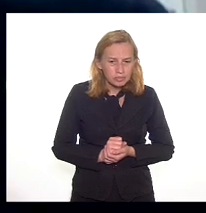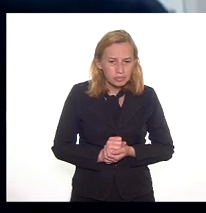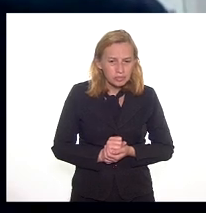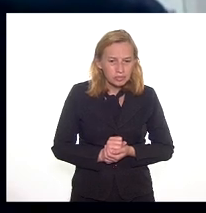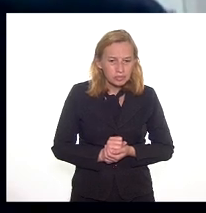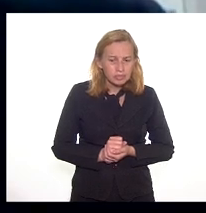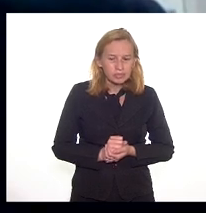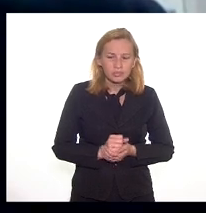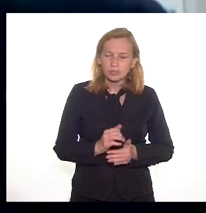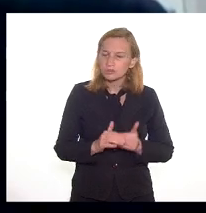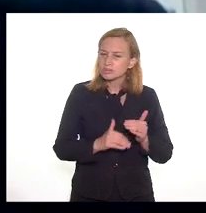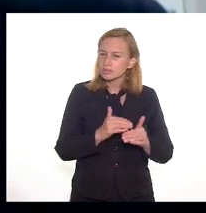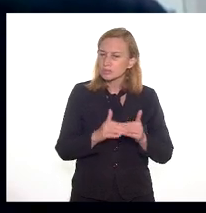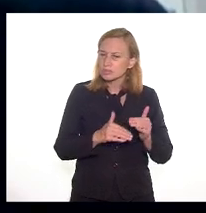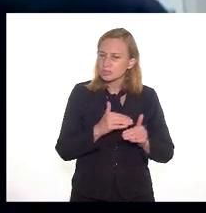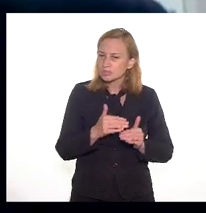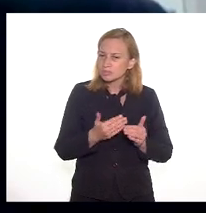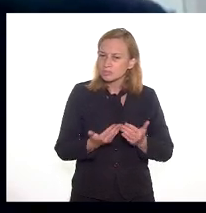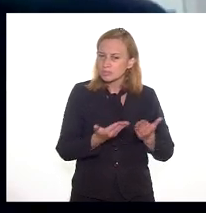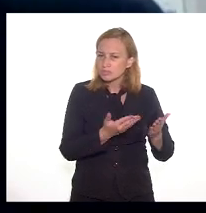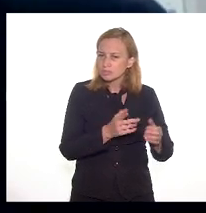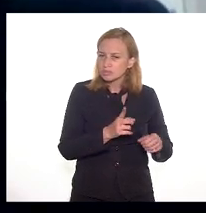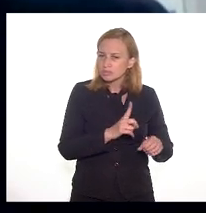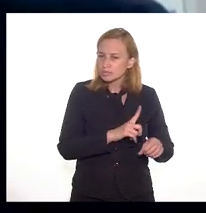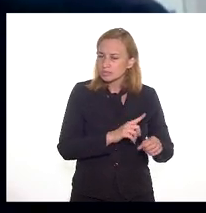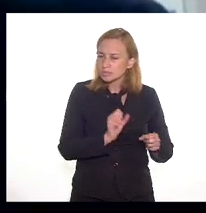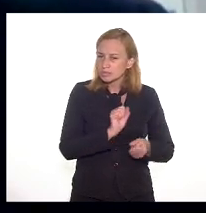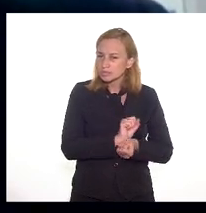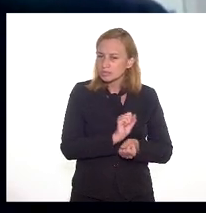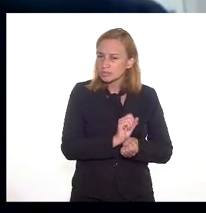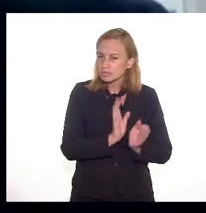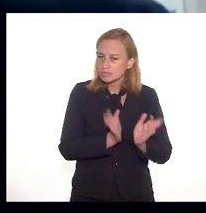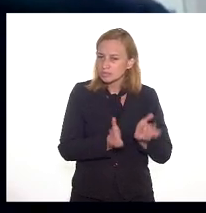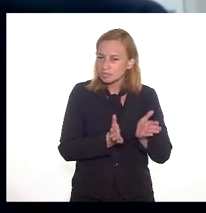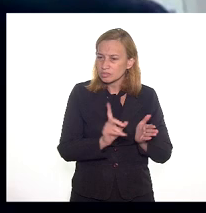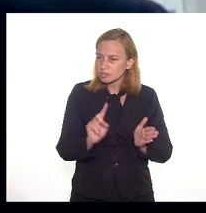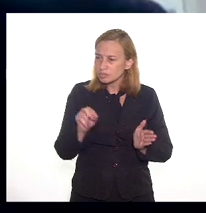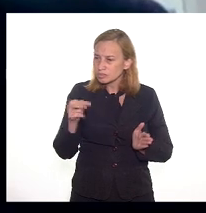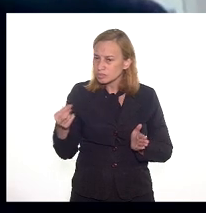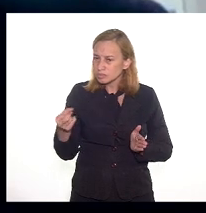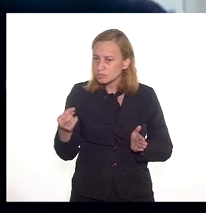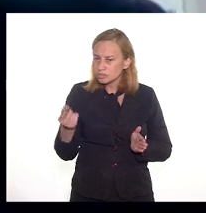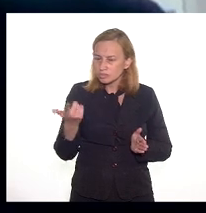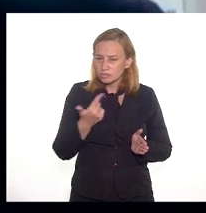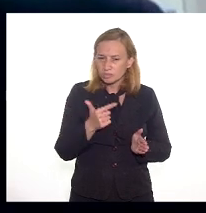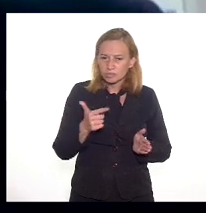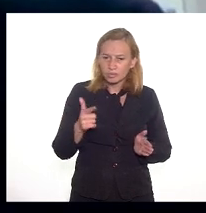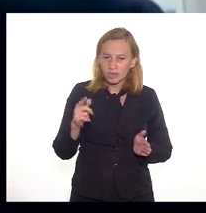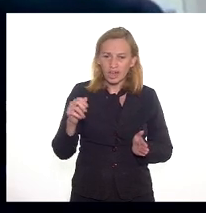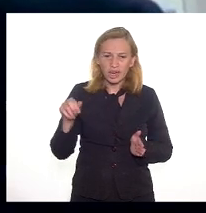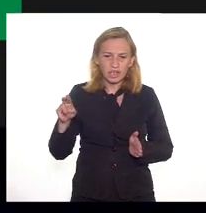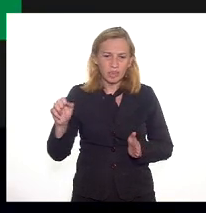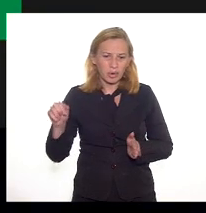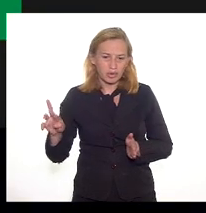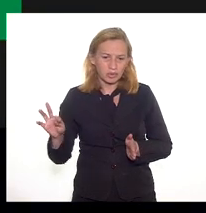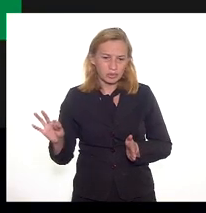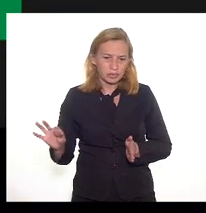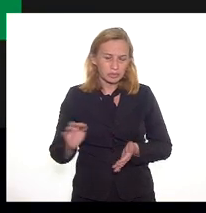Esses são os processos, as previsões de waiver, né? Outros argumentos eles não são passíveis de waiver, né?